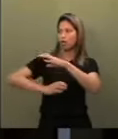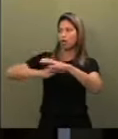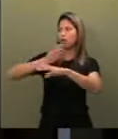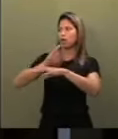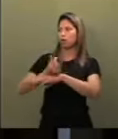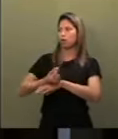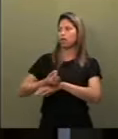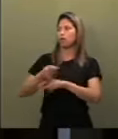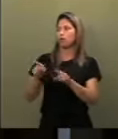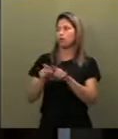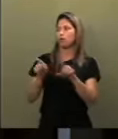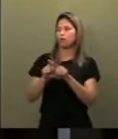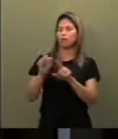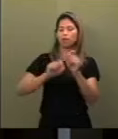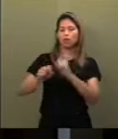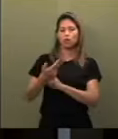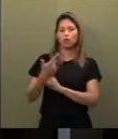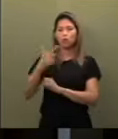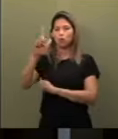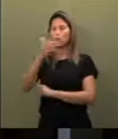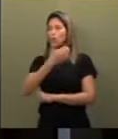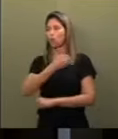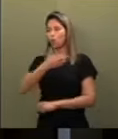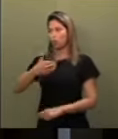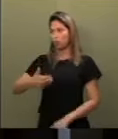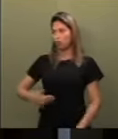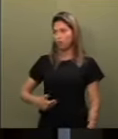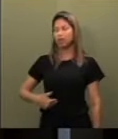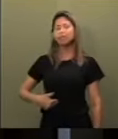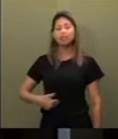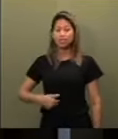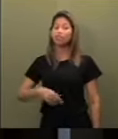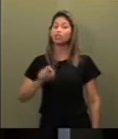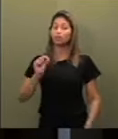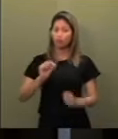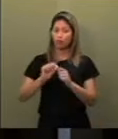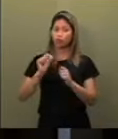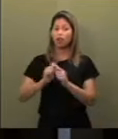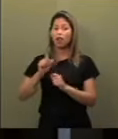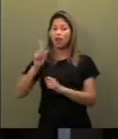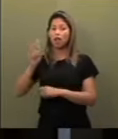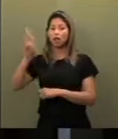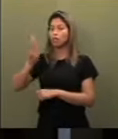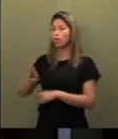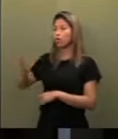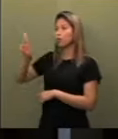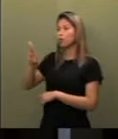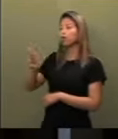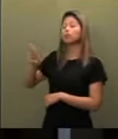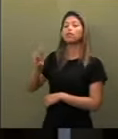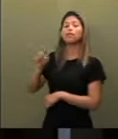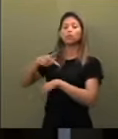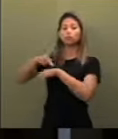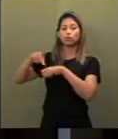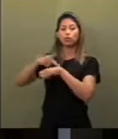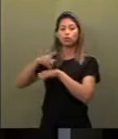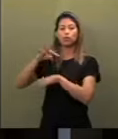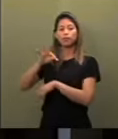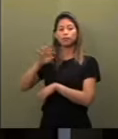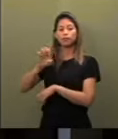presidente, promovido pela Universidade do Texas, abordando a democracia na